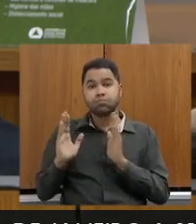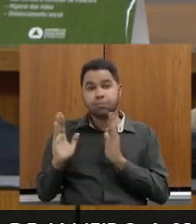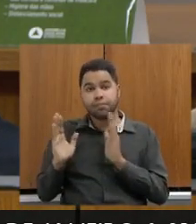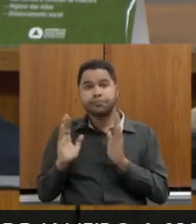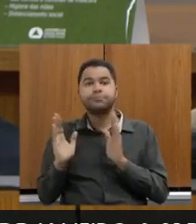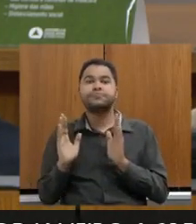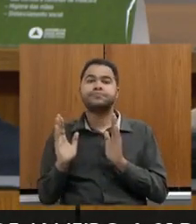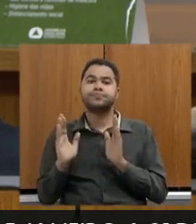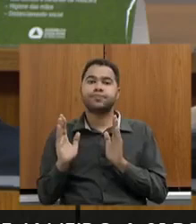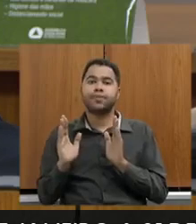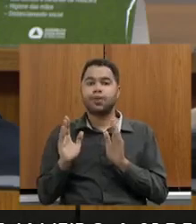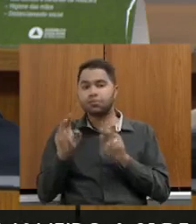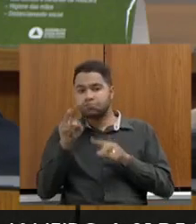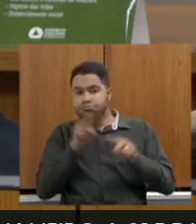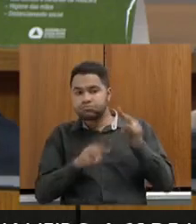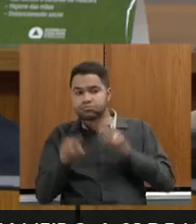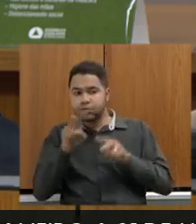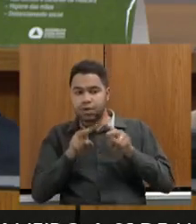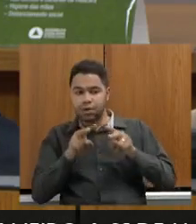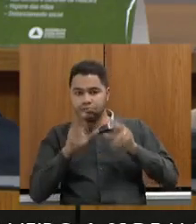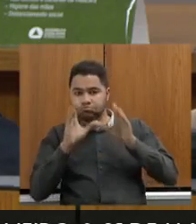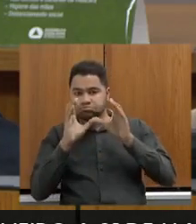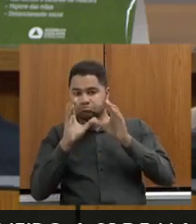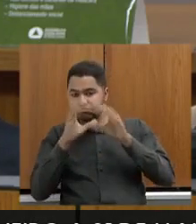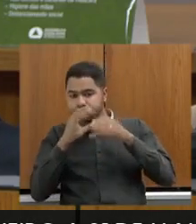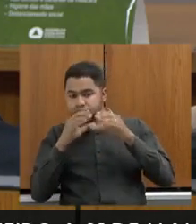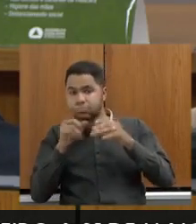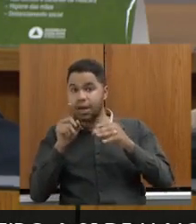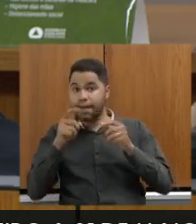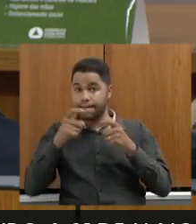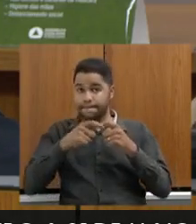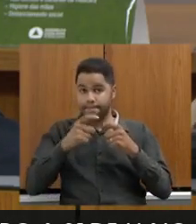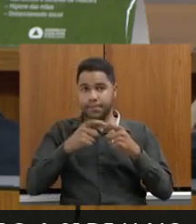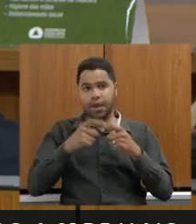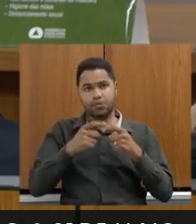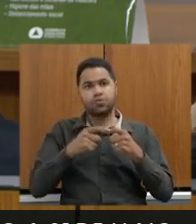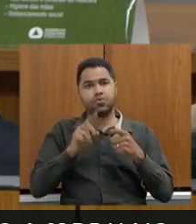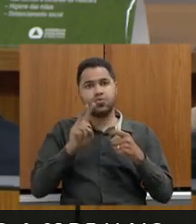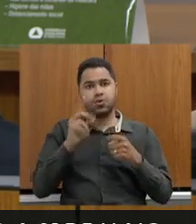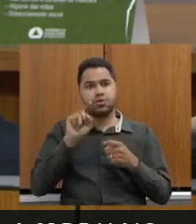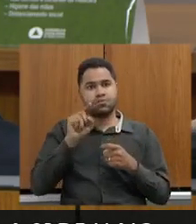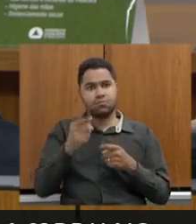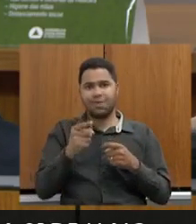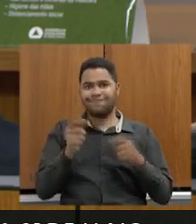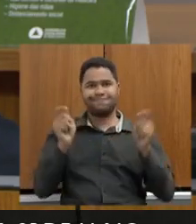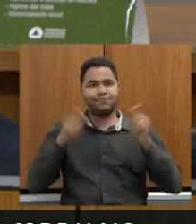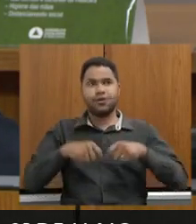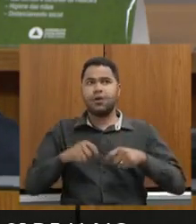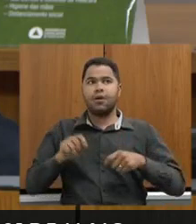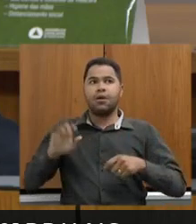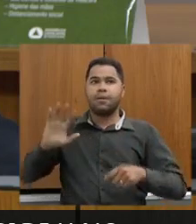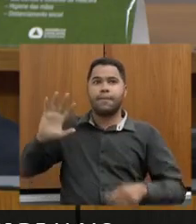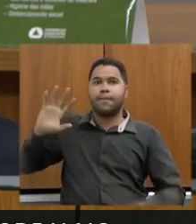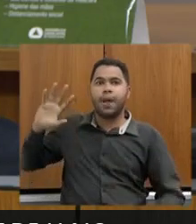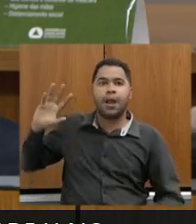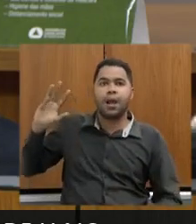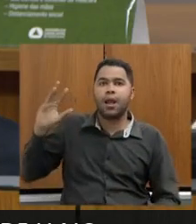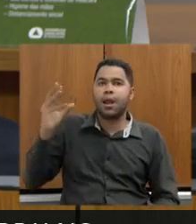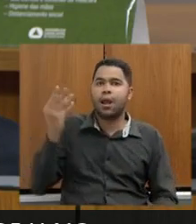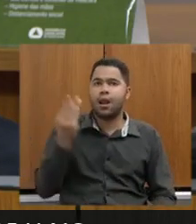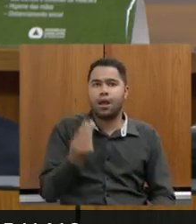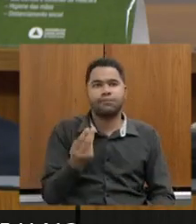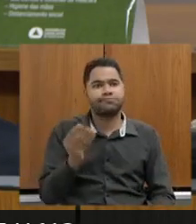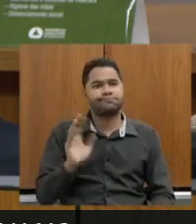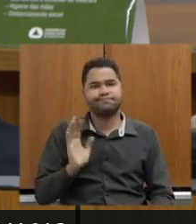ganhados exames médicos são duas 1420 bytes obviamente que elas não serão suficientes para preencher esse esse